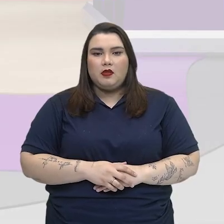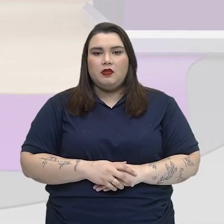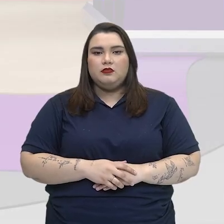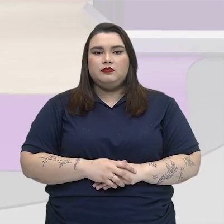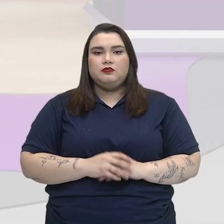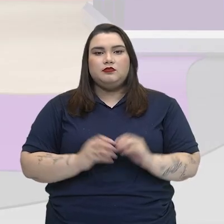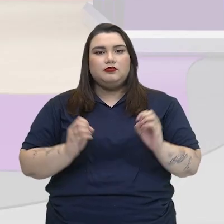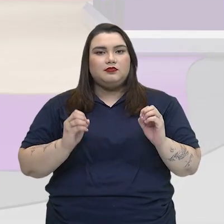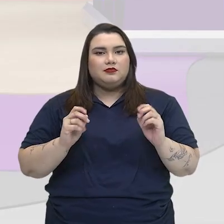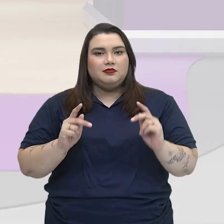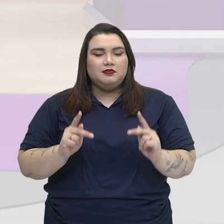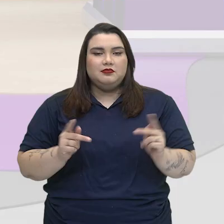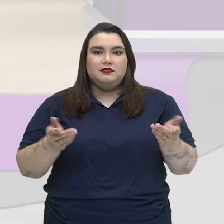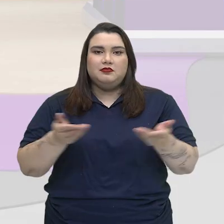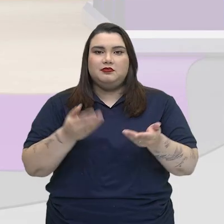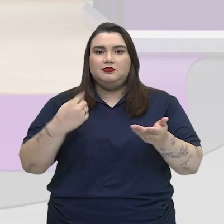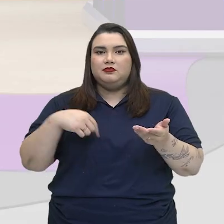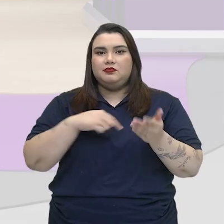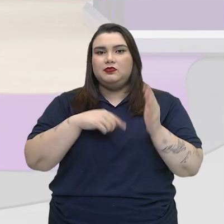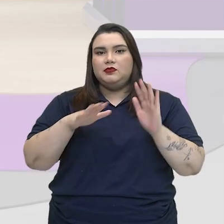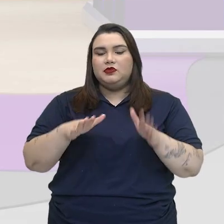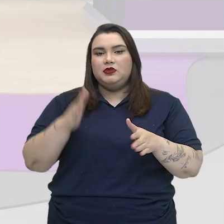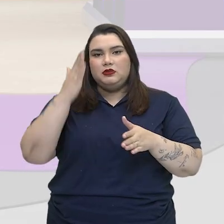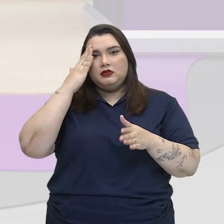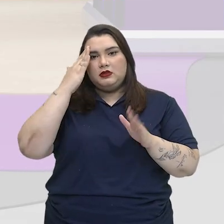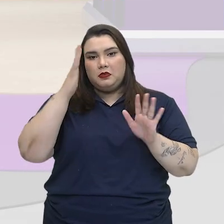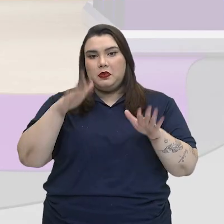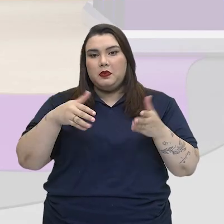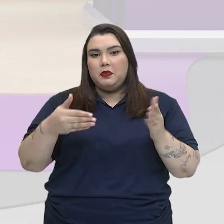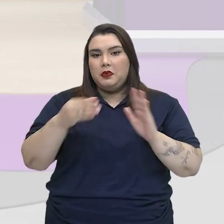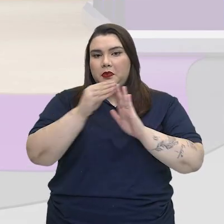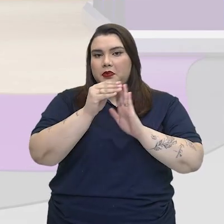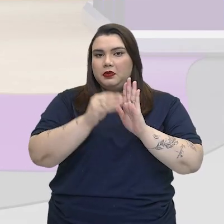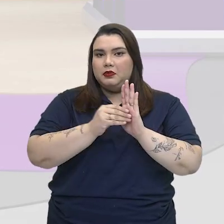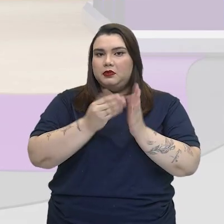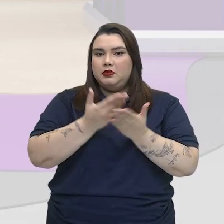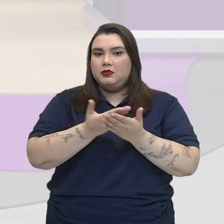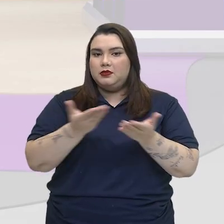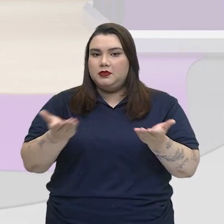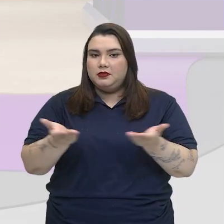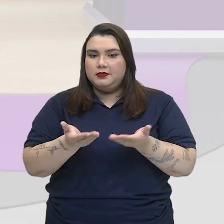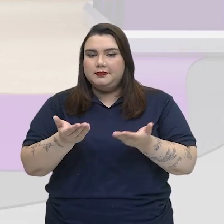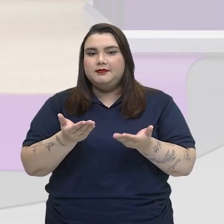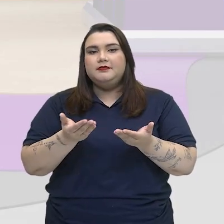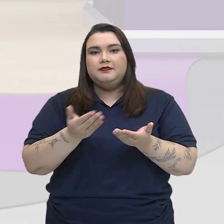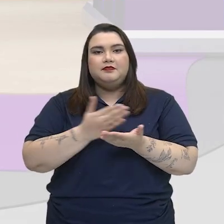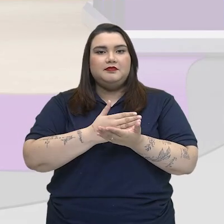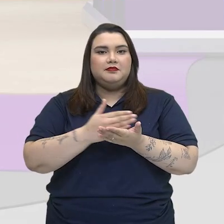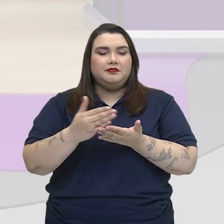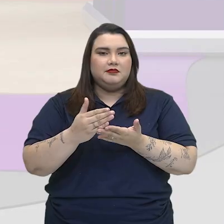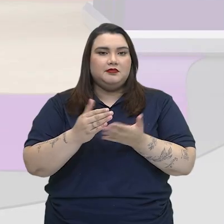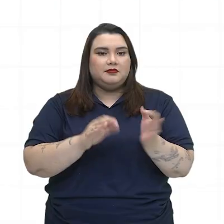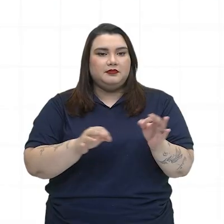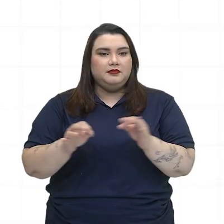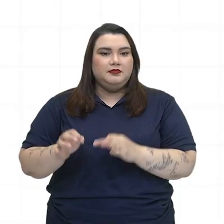Muito bem, agora que temos conhecimento do nosso conteúdo da aula de hoje, vamos dar início à nossa aula.